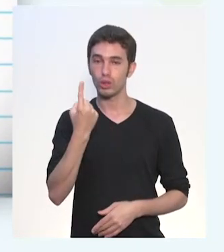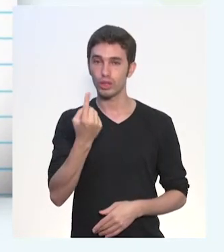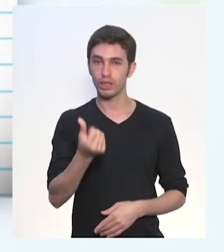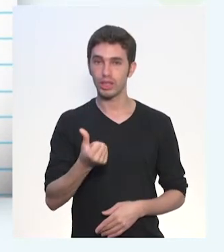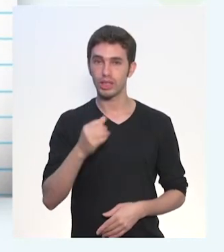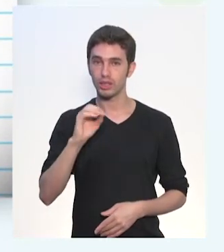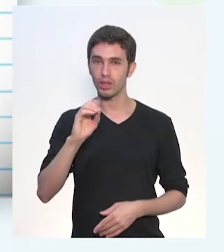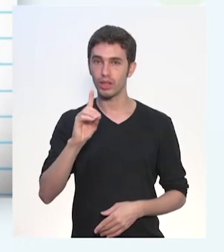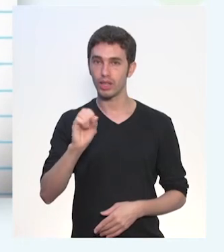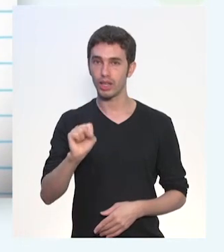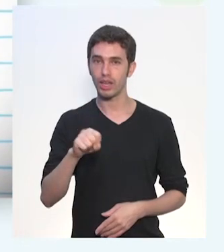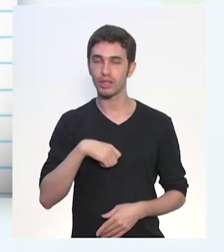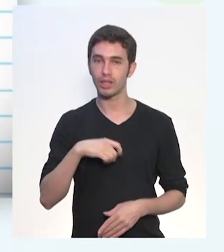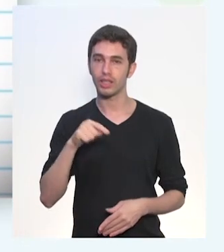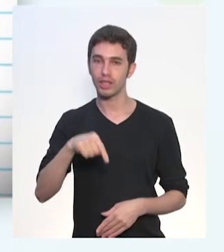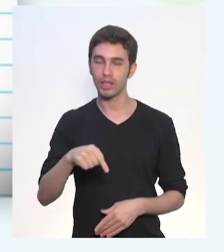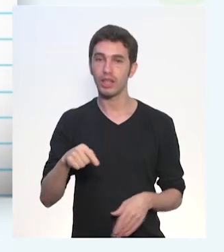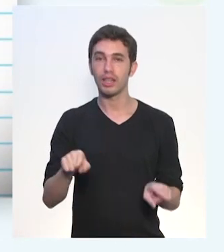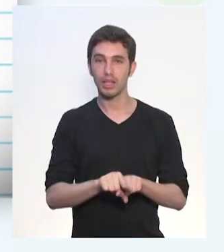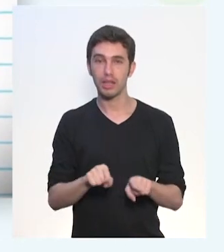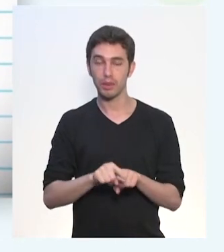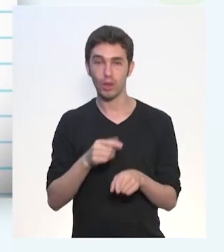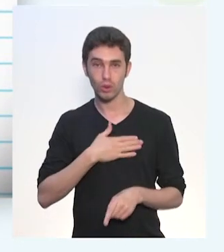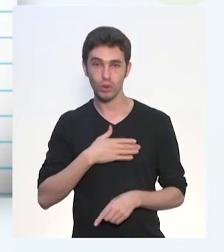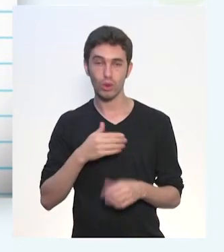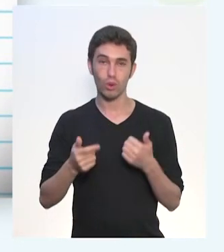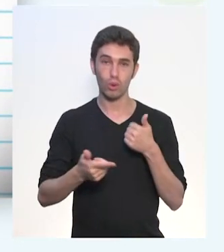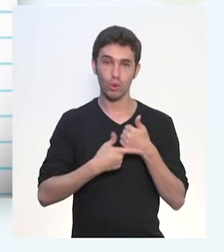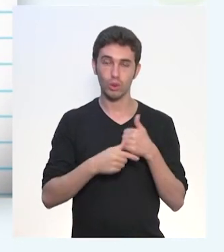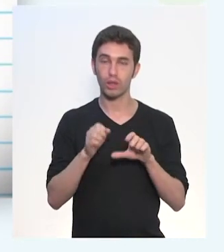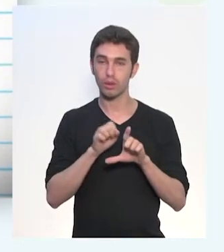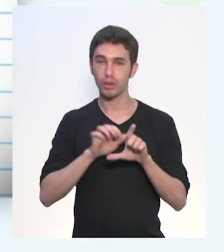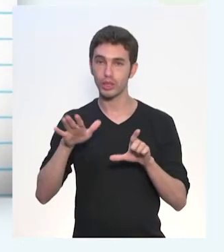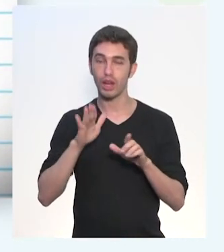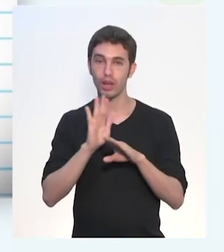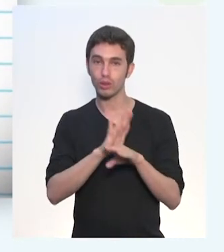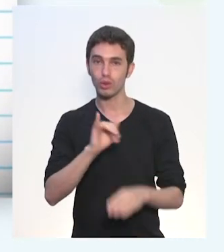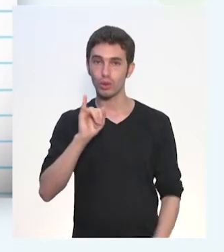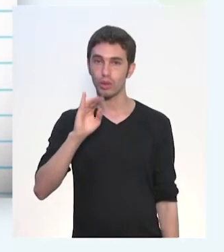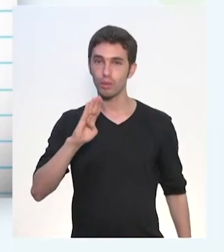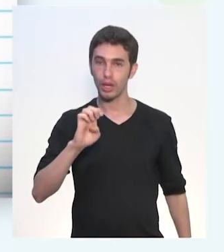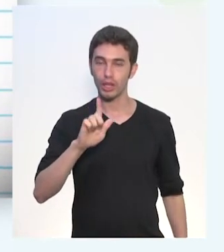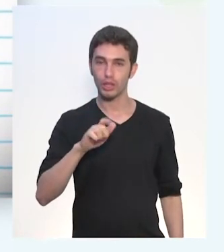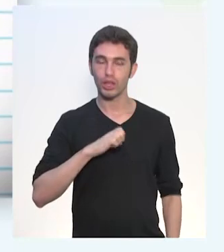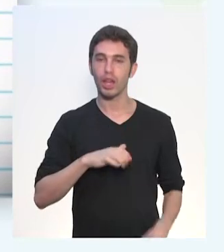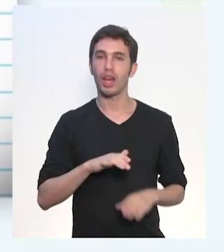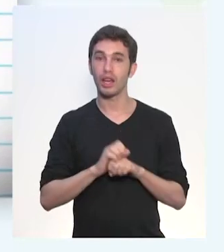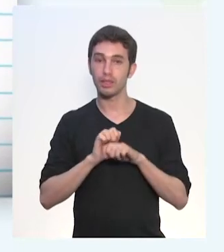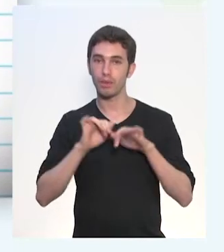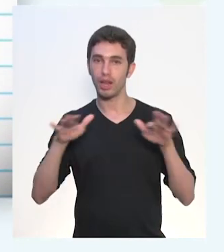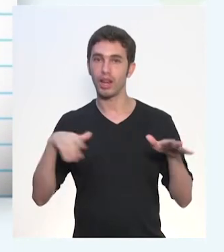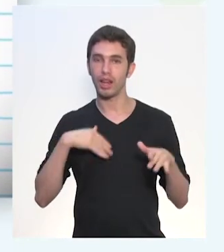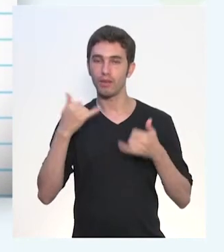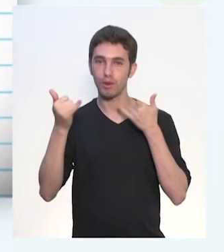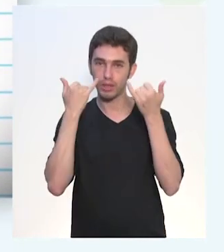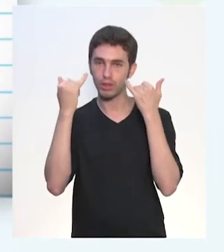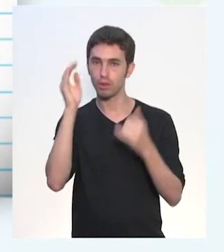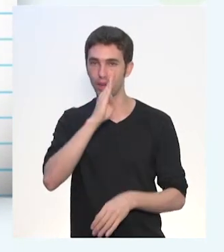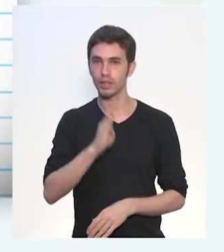nosso canal. E se você gostou, curta e compartilhe. Ajude o IBGE a disseminar informação pelo Brasil. Até a